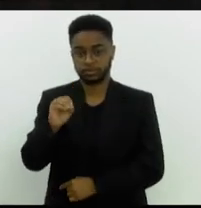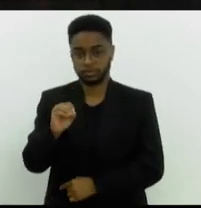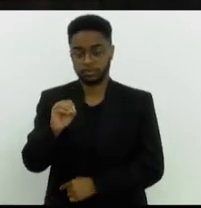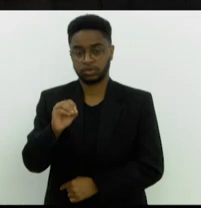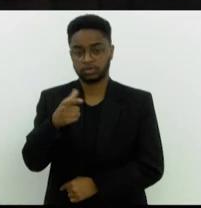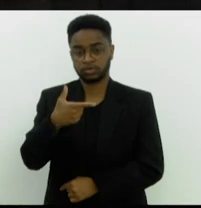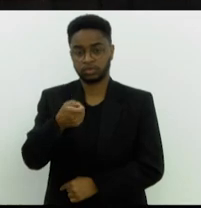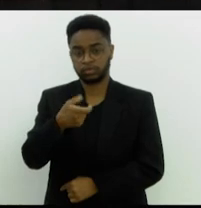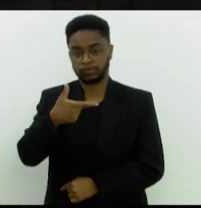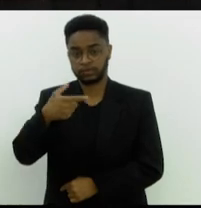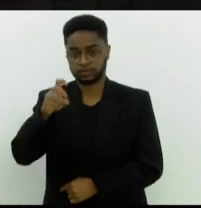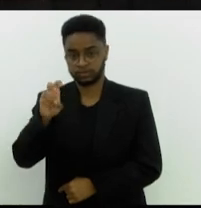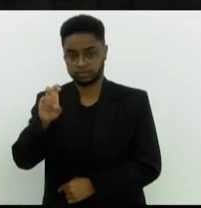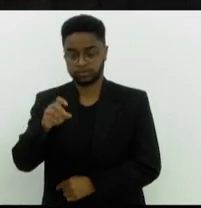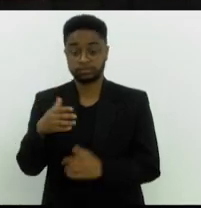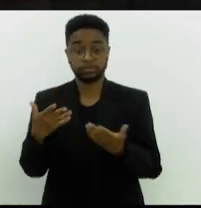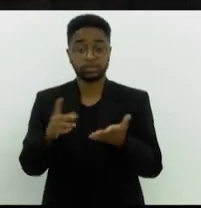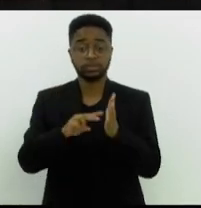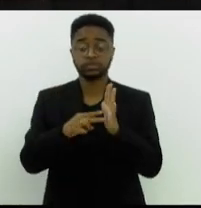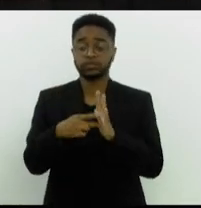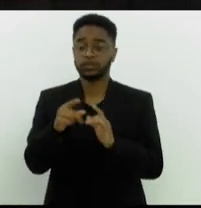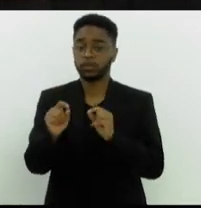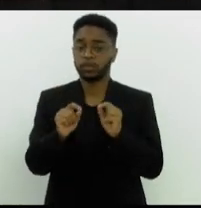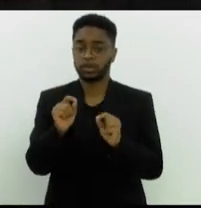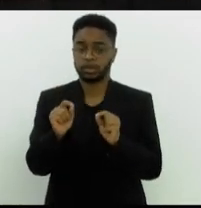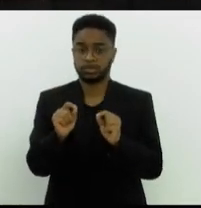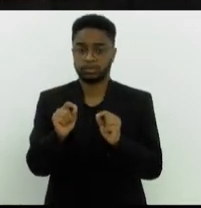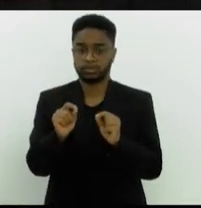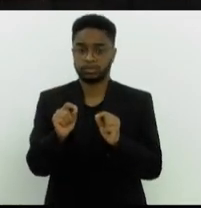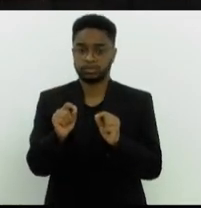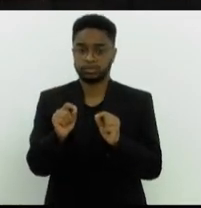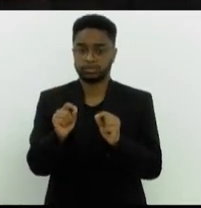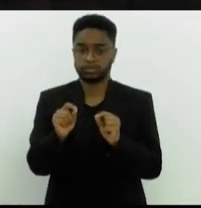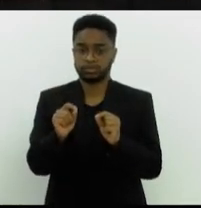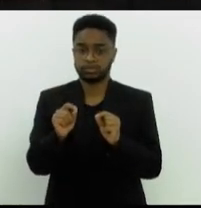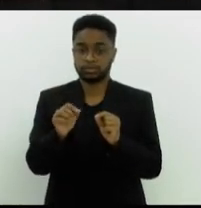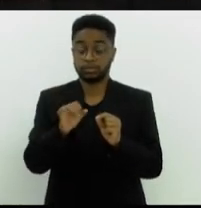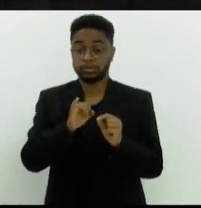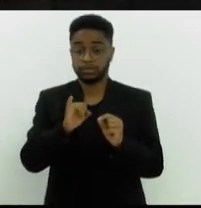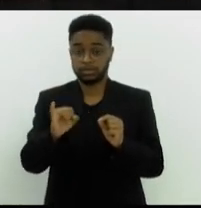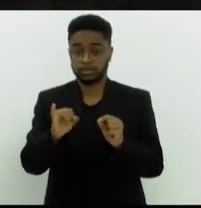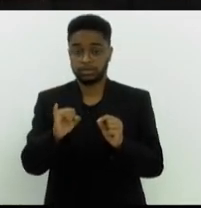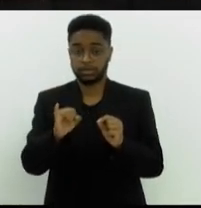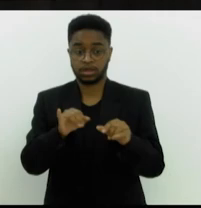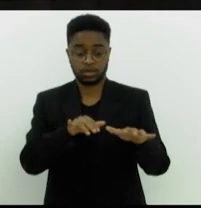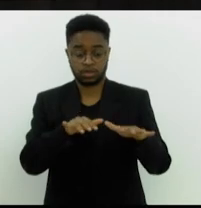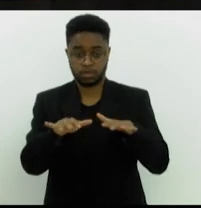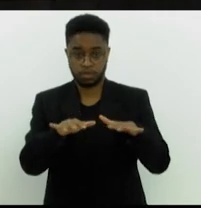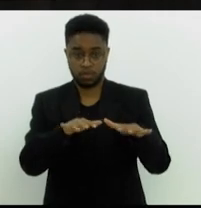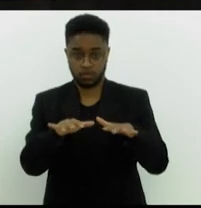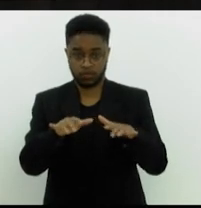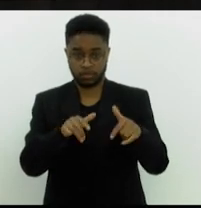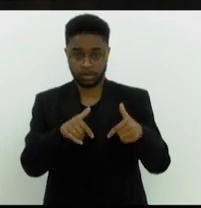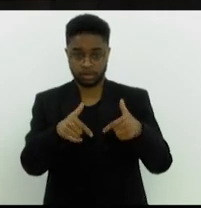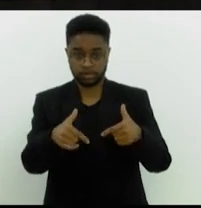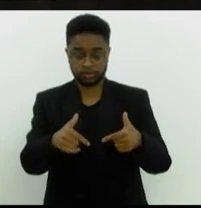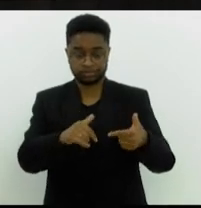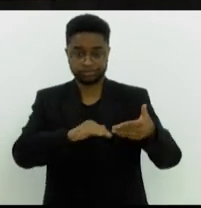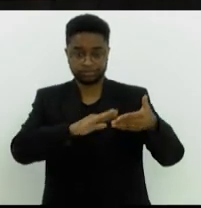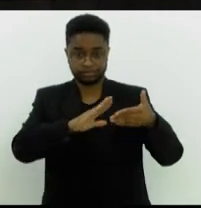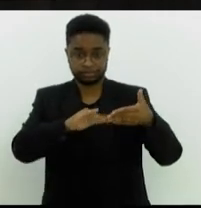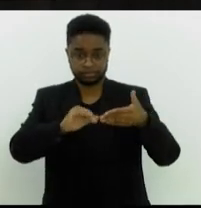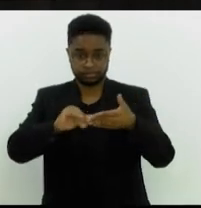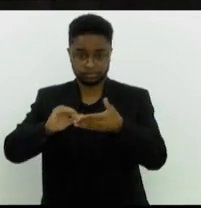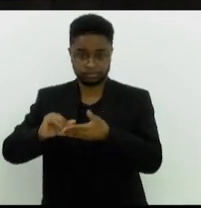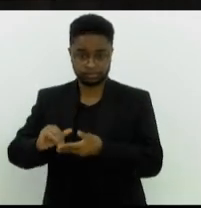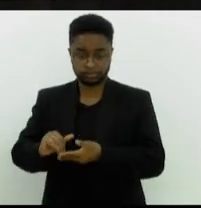25. Quer dizer, quem toma o movimento primeiro de aniquilar